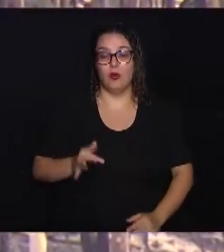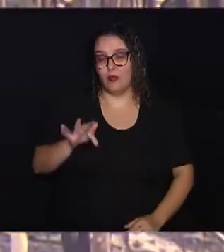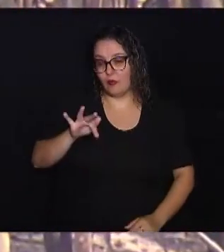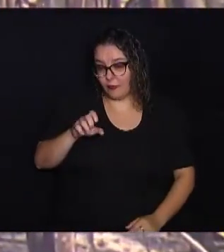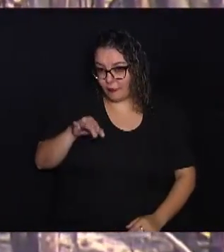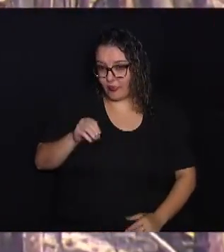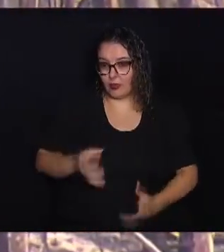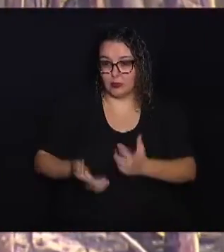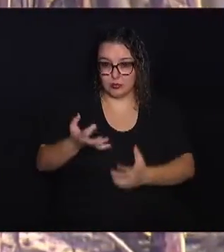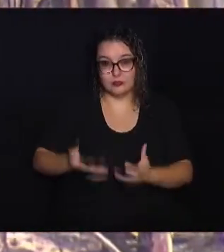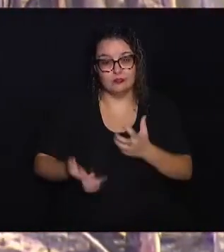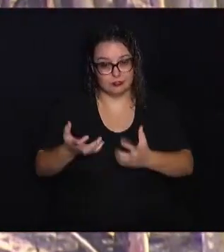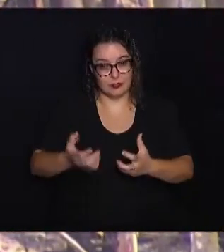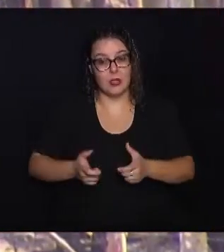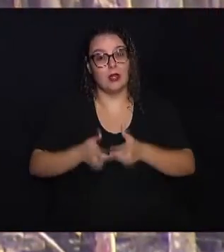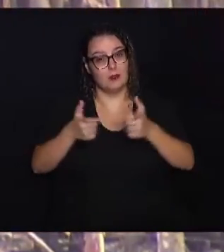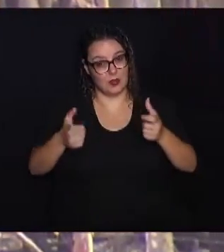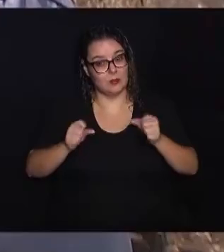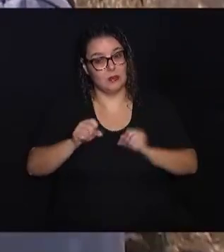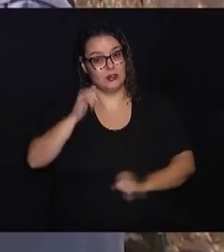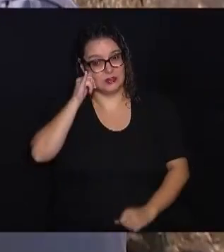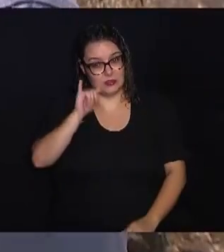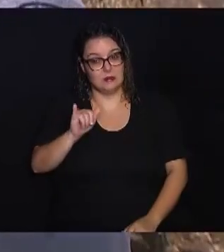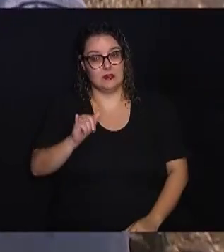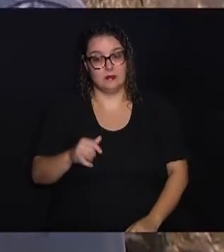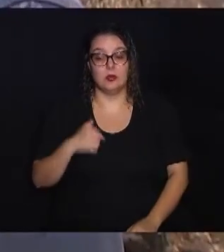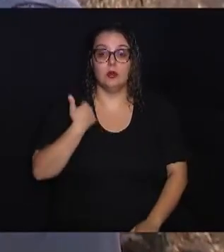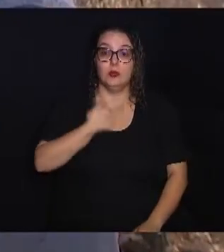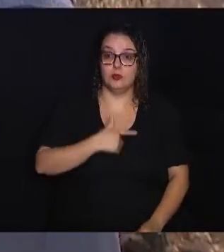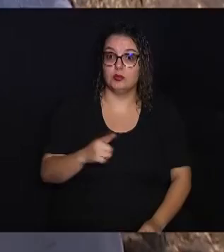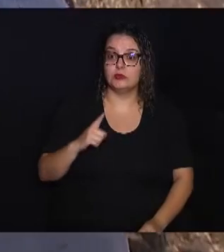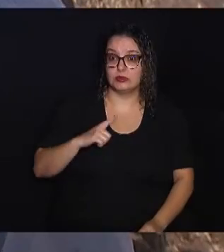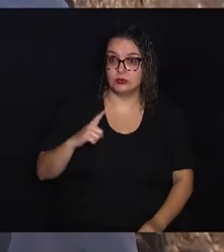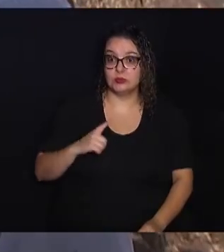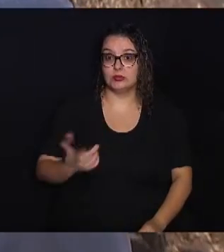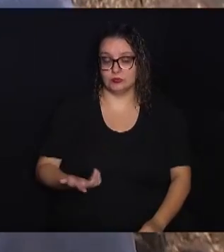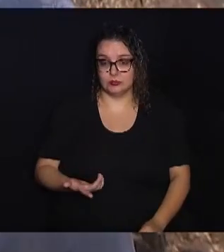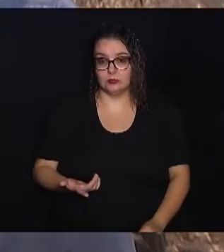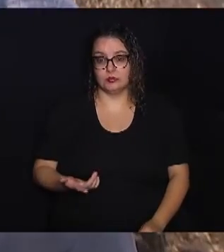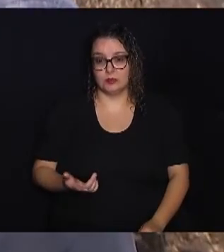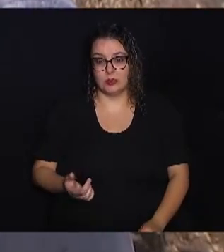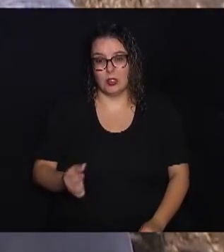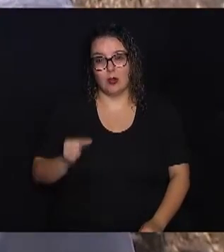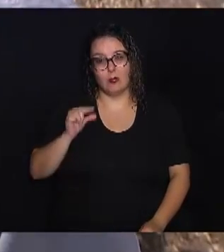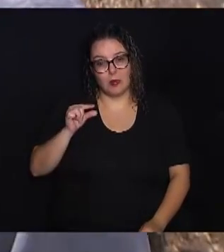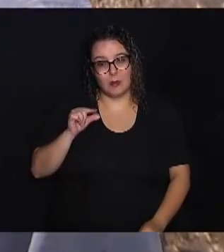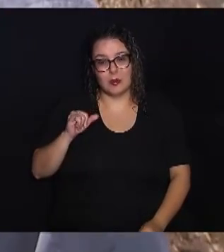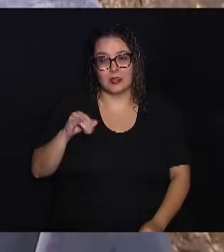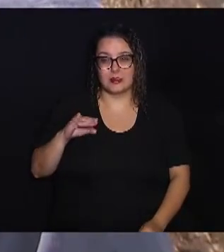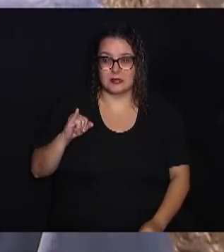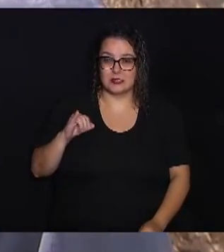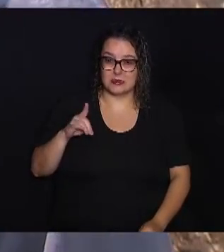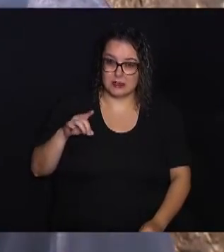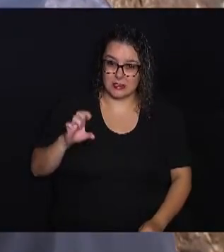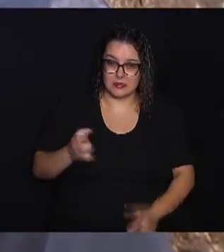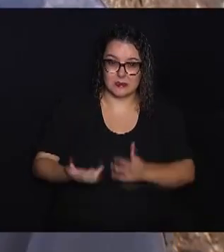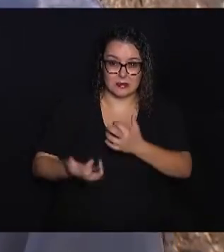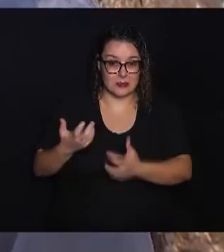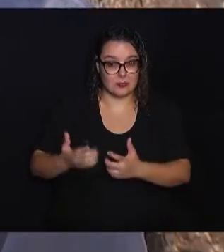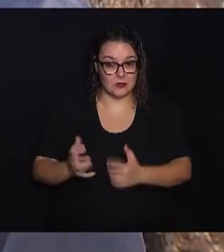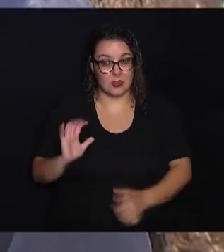é que a maioria poderia ter sido evitada. A gente tem, né, uma pequena incidência de fogos